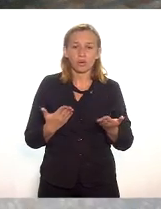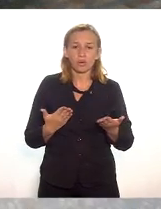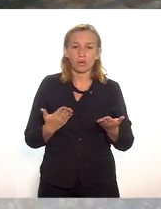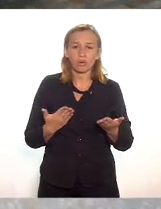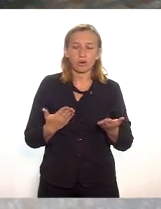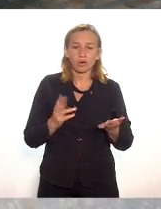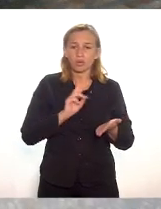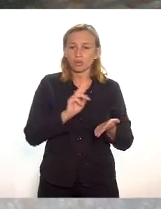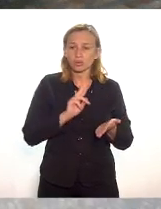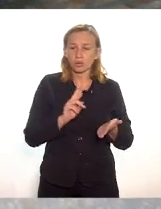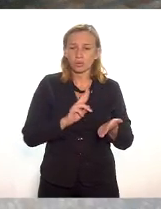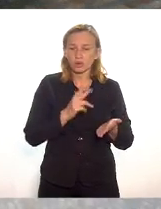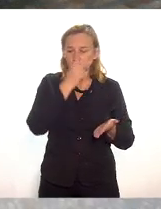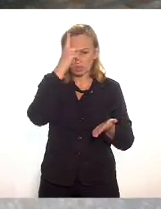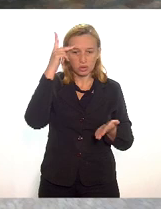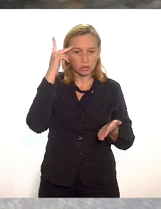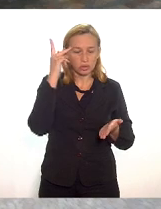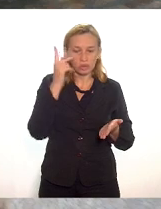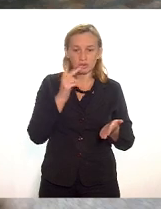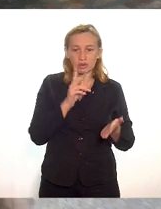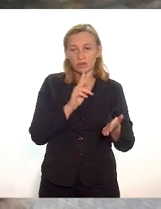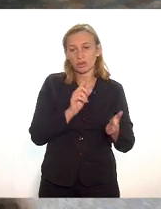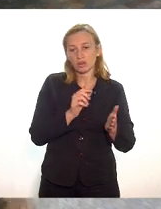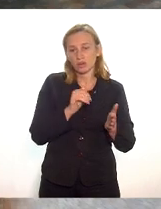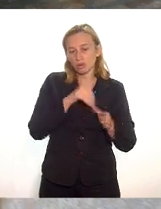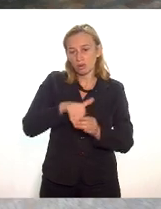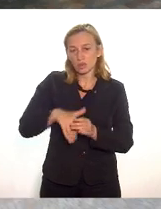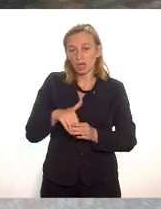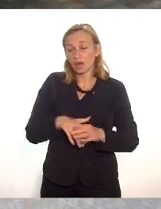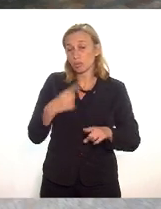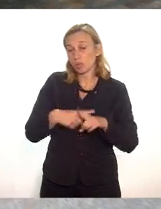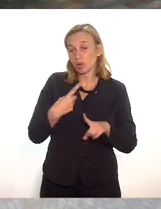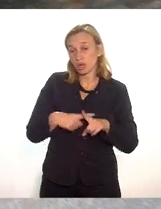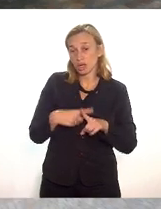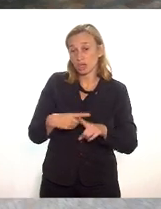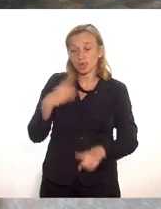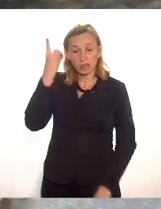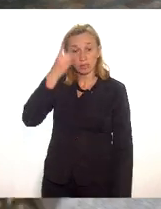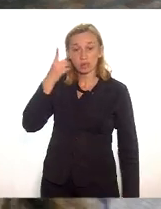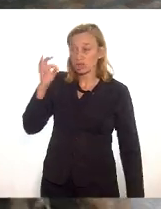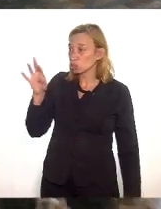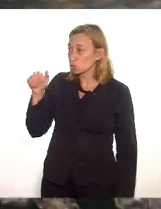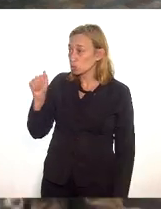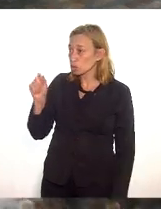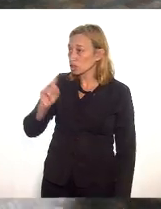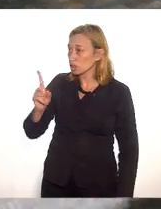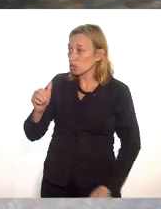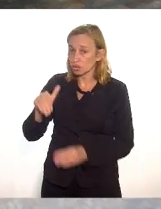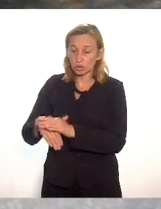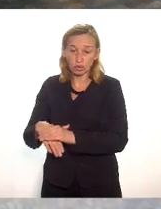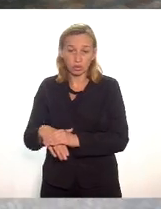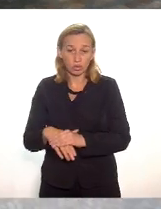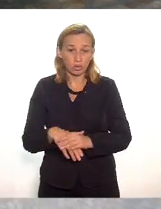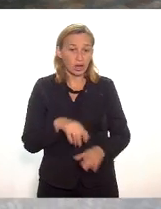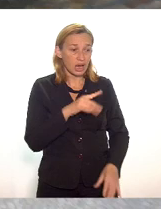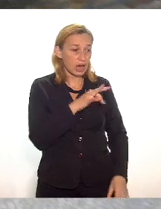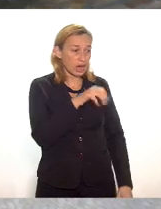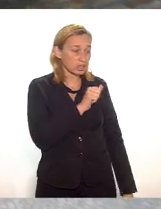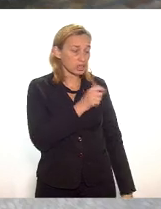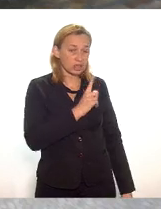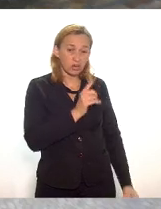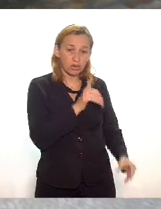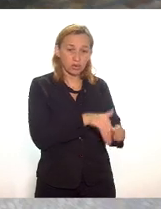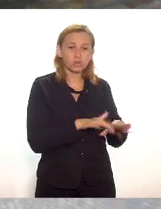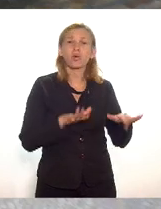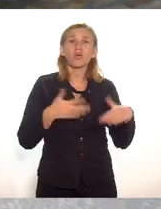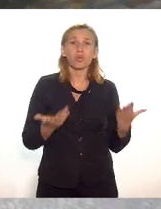porque o deputado Átila Nunes não votou, o deputado Tutuca está em obstrução, eu não sei qual é a lista